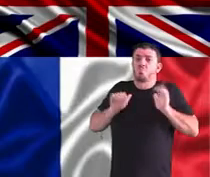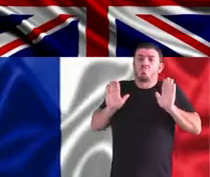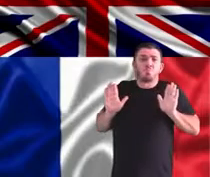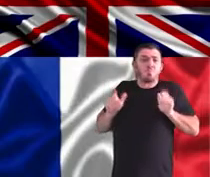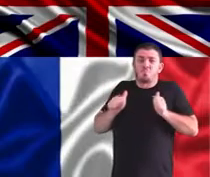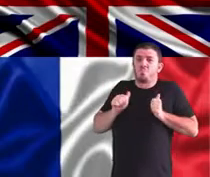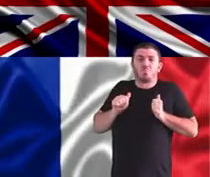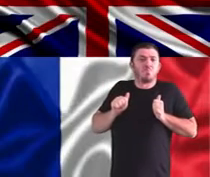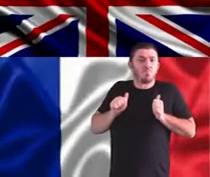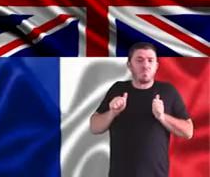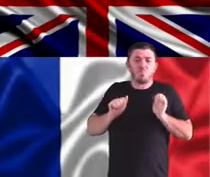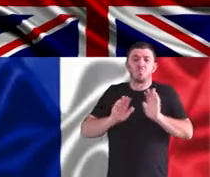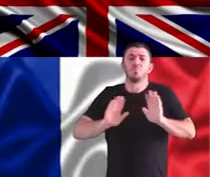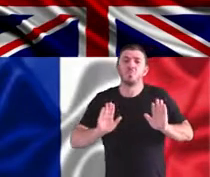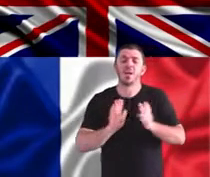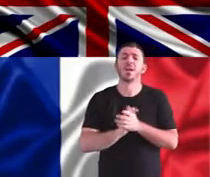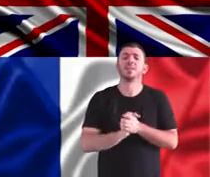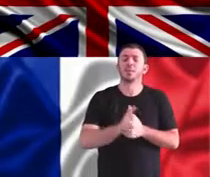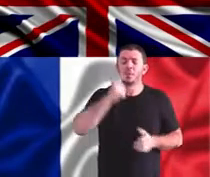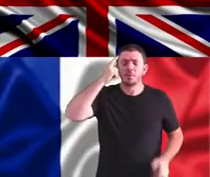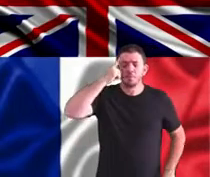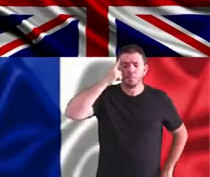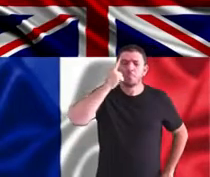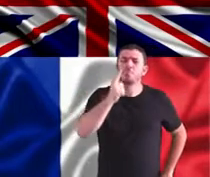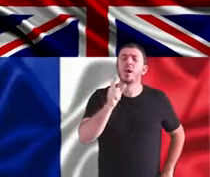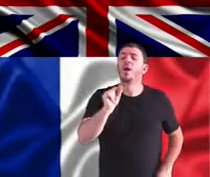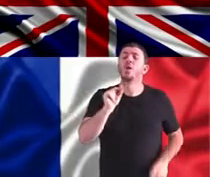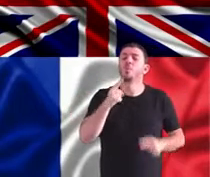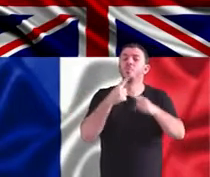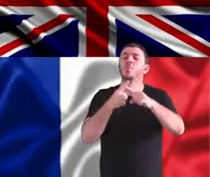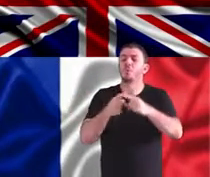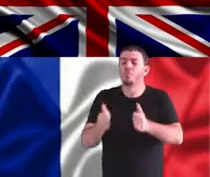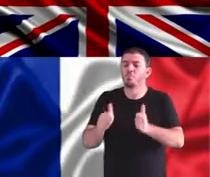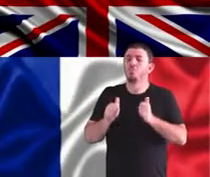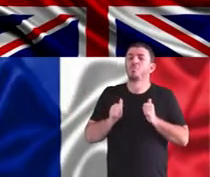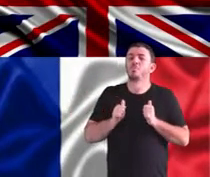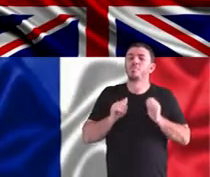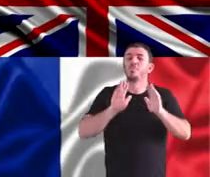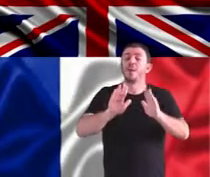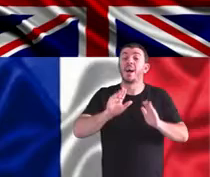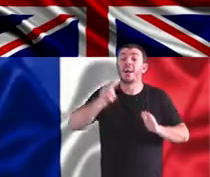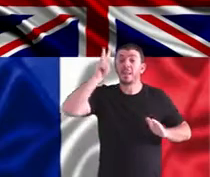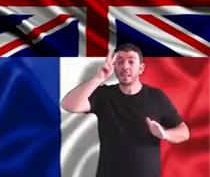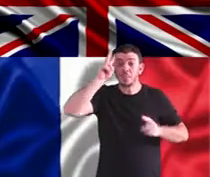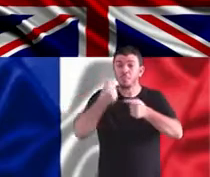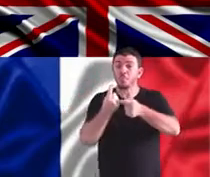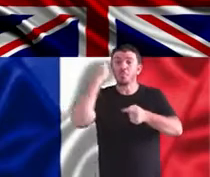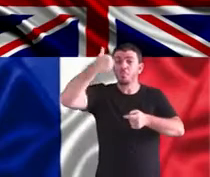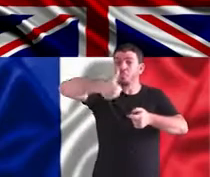expansionista? Podemos associar essa neutralidade às lembranças da Primeira Guerra